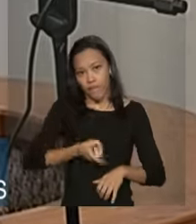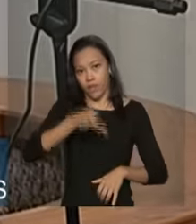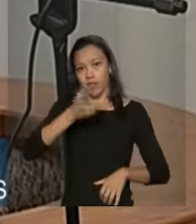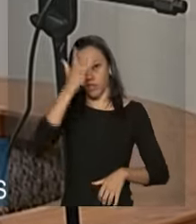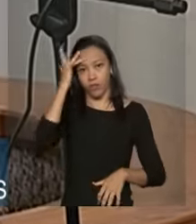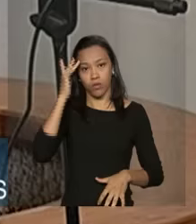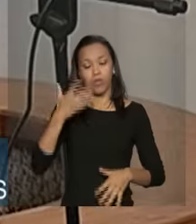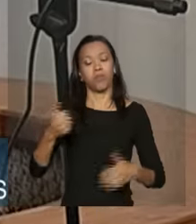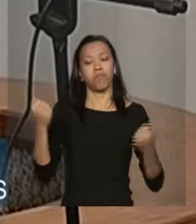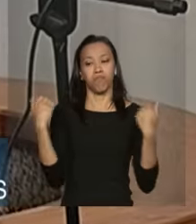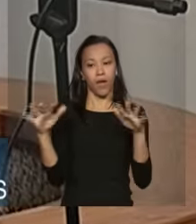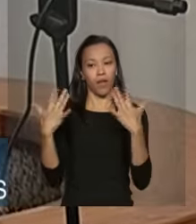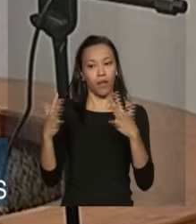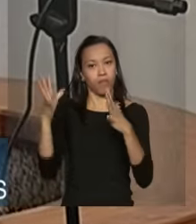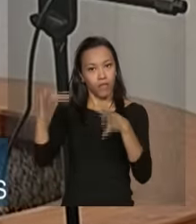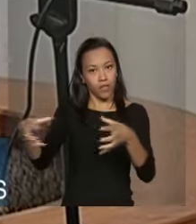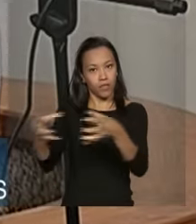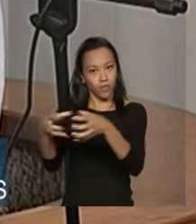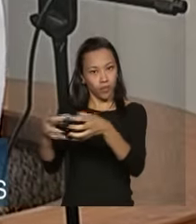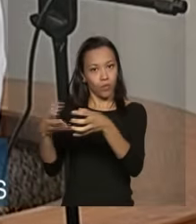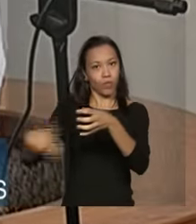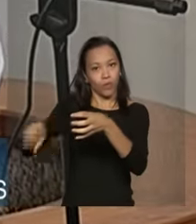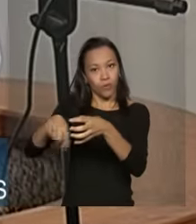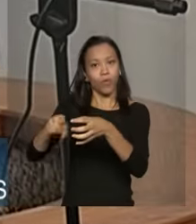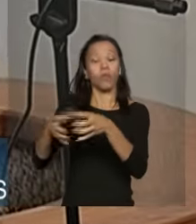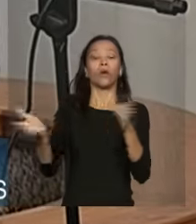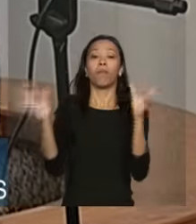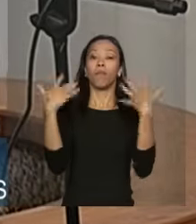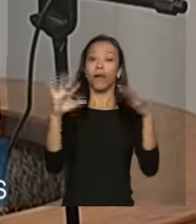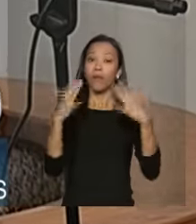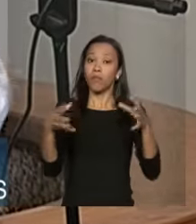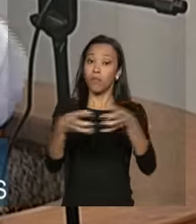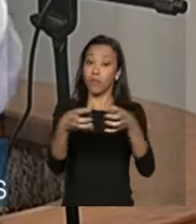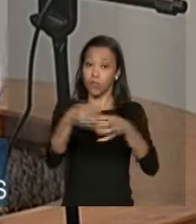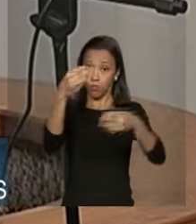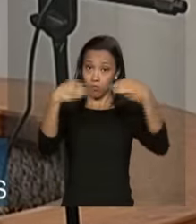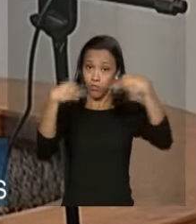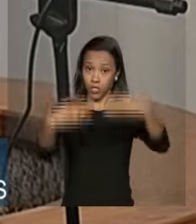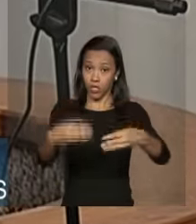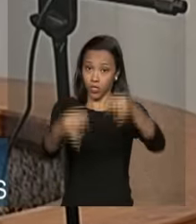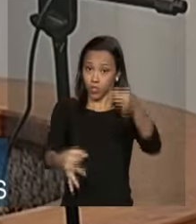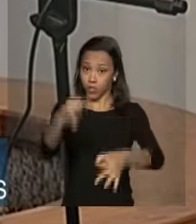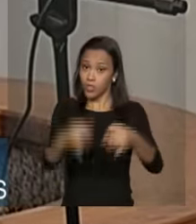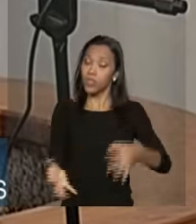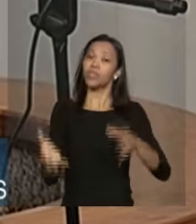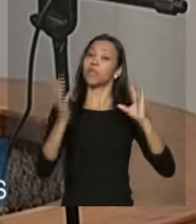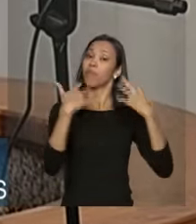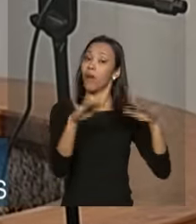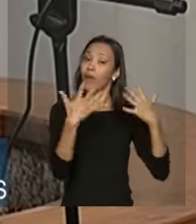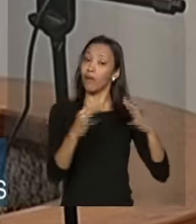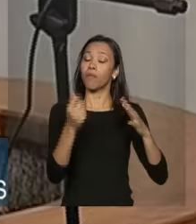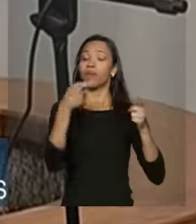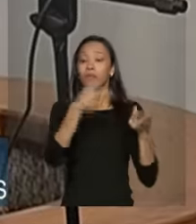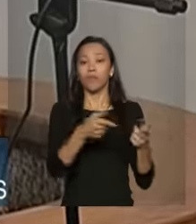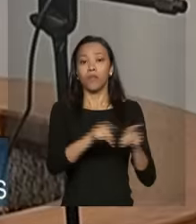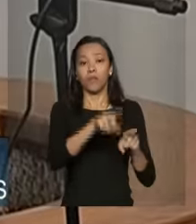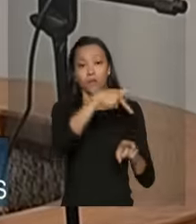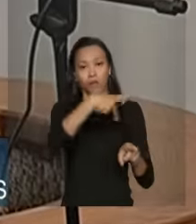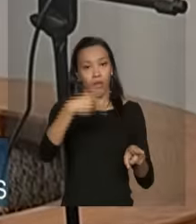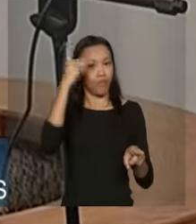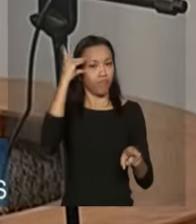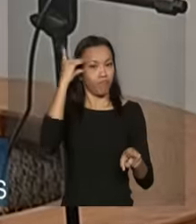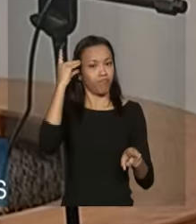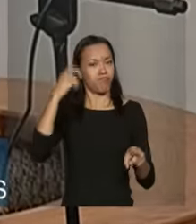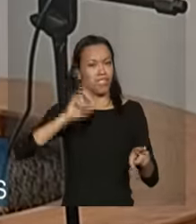parabéns ao ndc por est junto conosco Parabéns ao Ministério da Justiça parabéns a nossa Presidenta da República que com